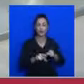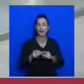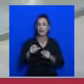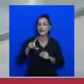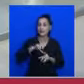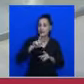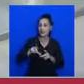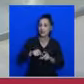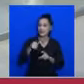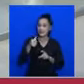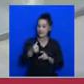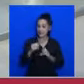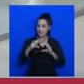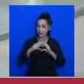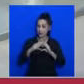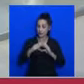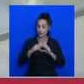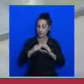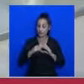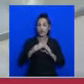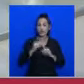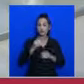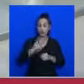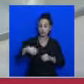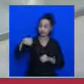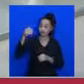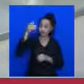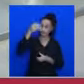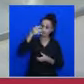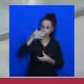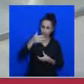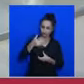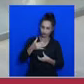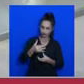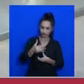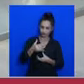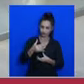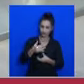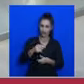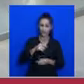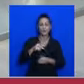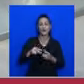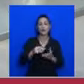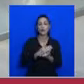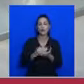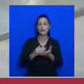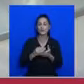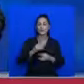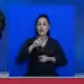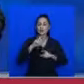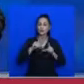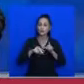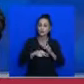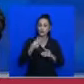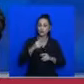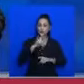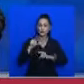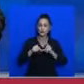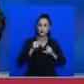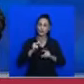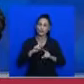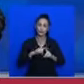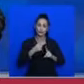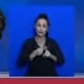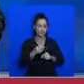6 bolas que estavam no suporte inferior foram para o suporte superior, possibilitando assim o nosso segundo sorteio da dupla cena. As senhoras